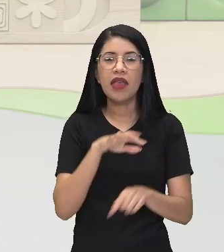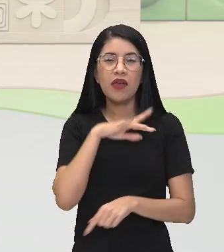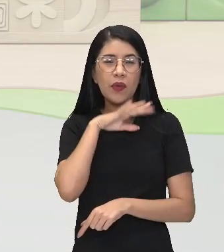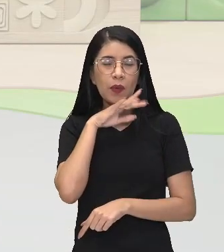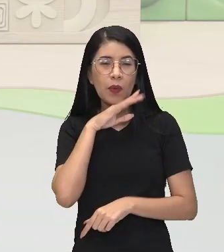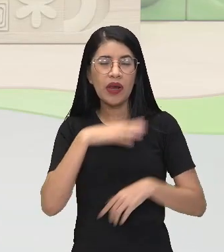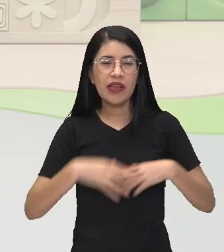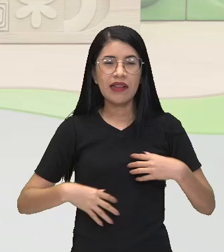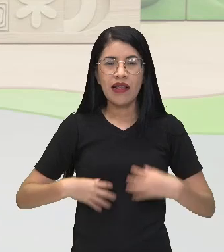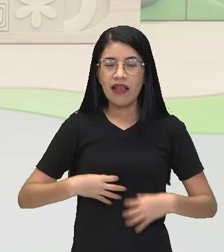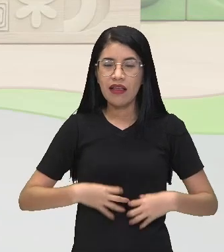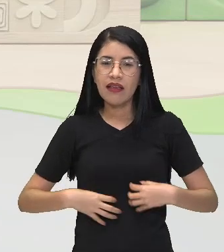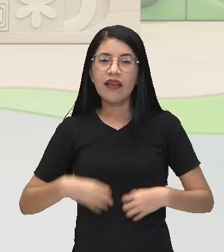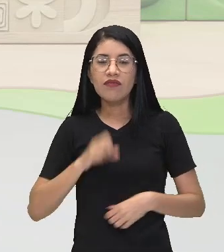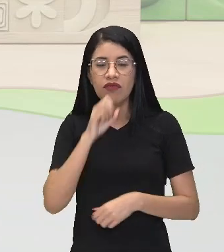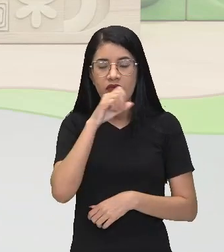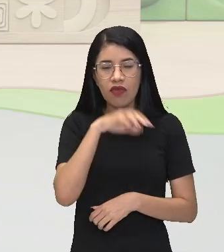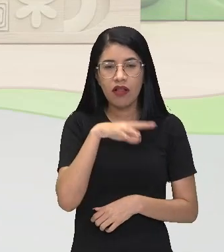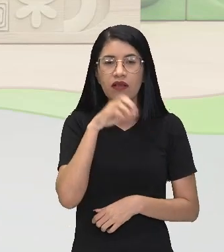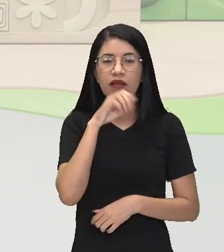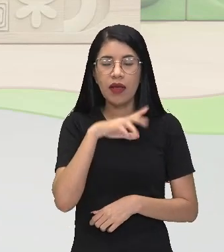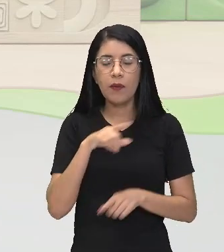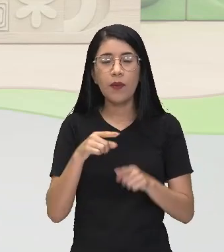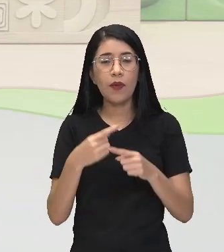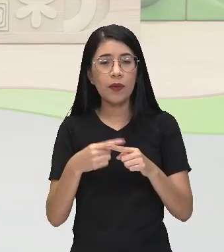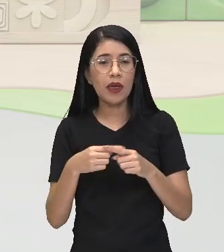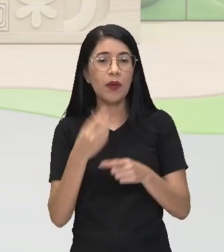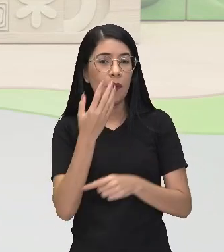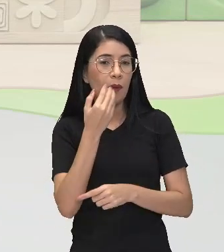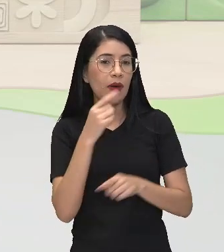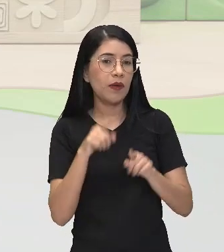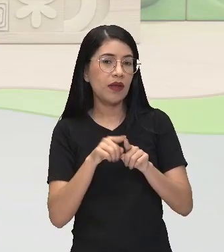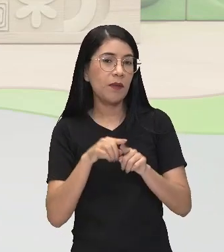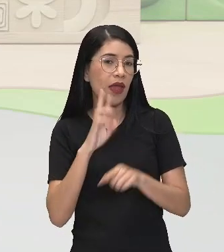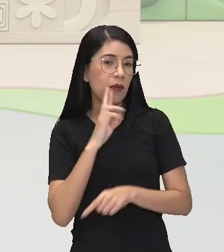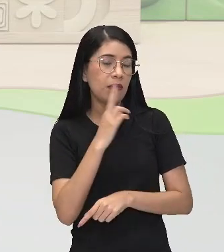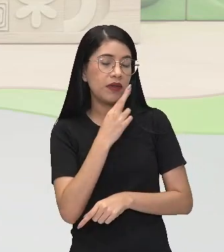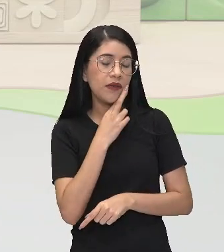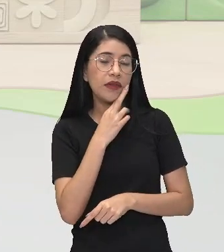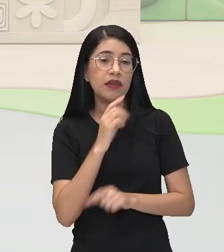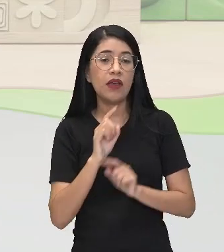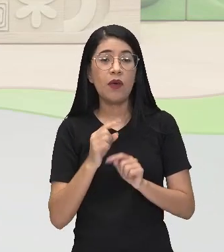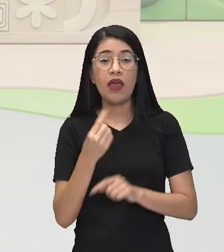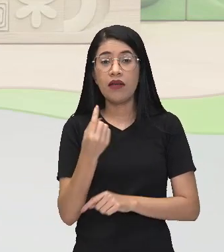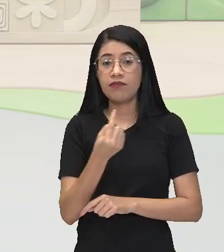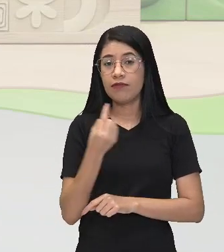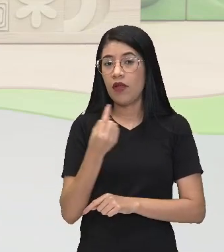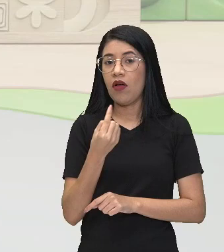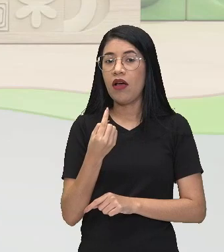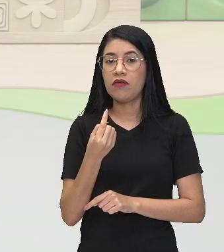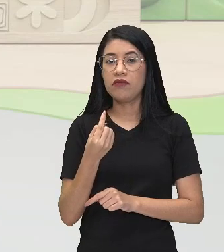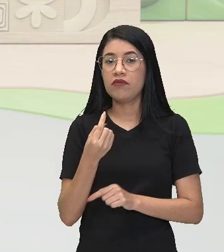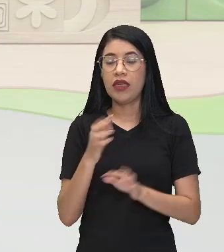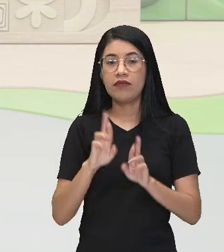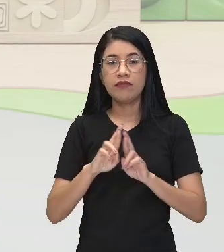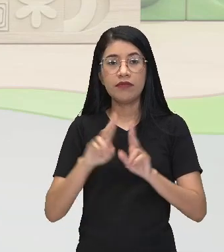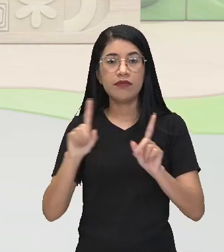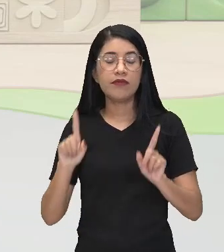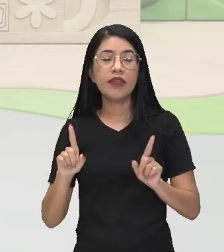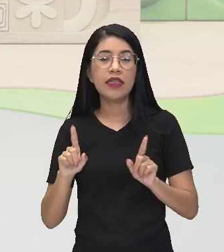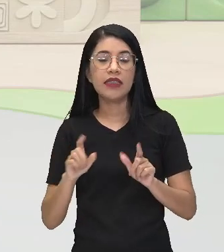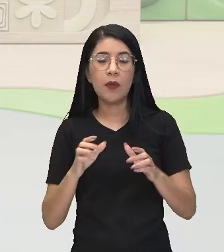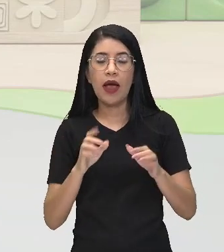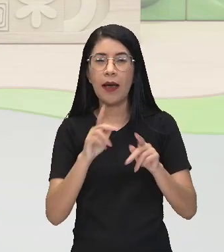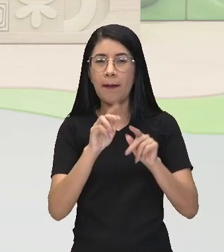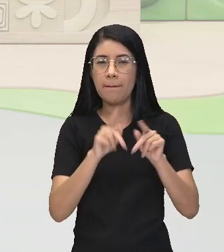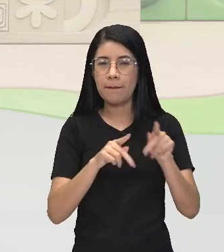alimentação também que eles tiveram. É um caso isolado, tá? E ali todas aquelas